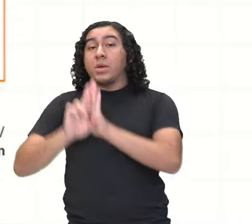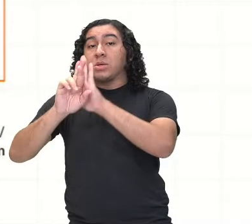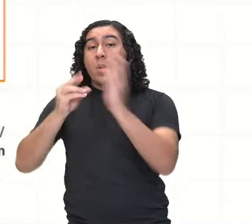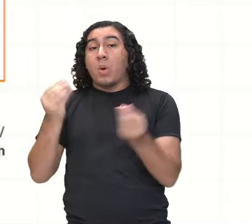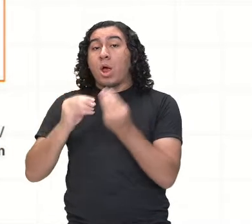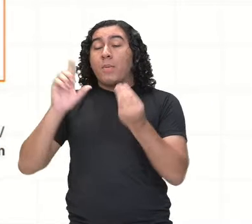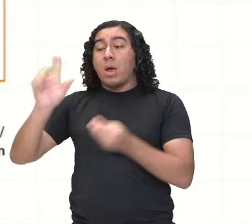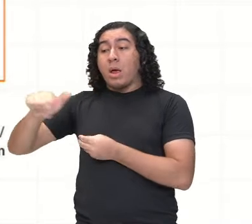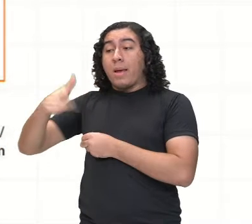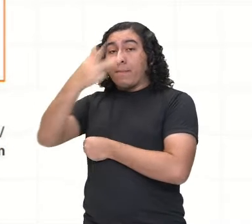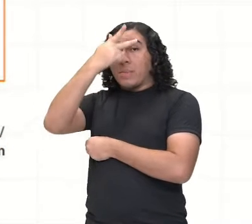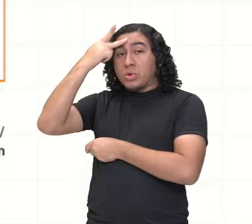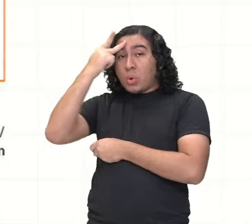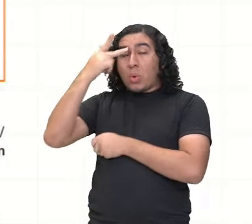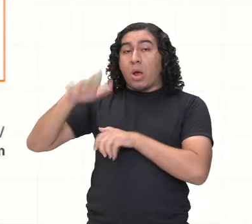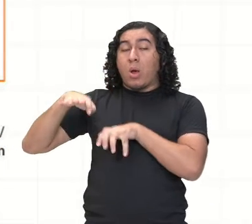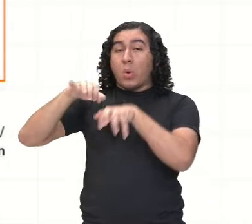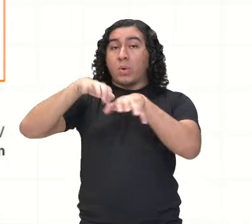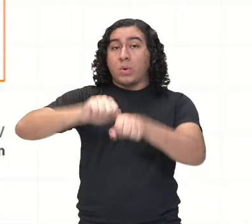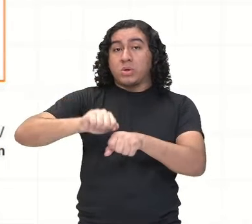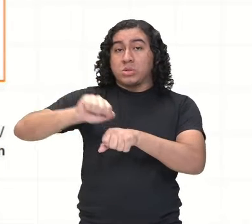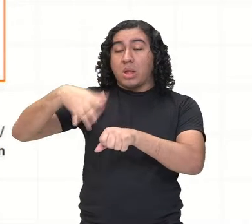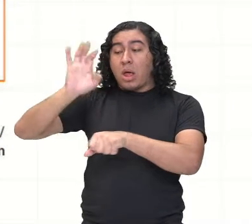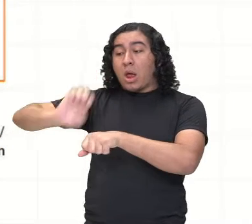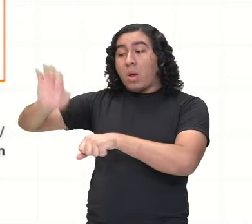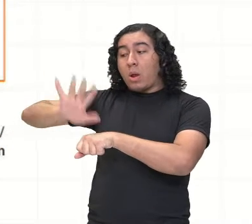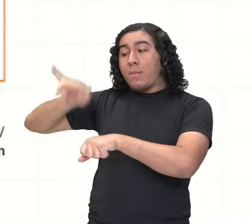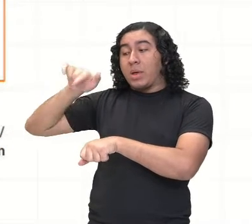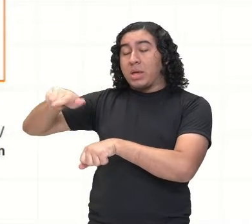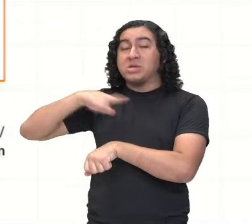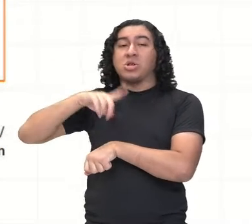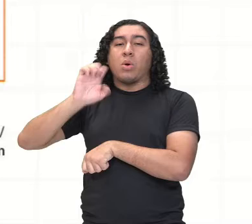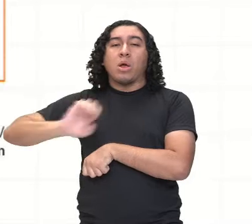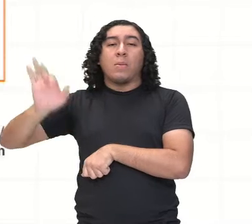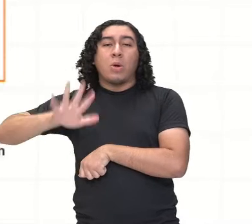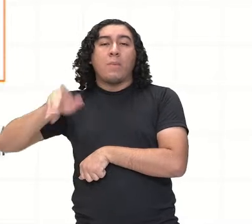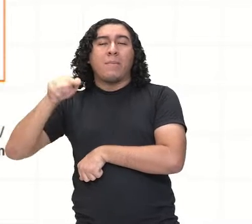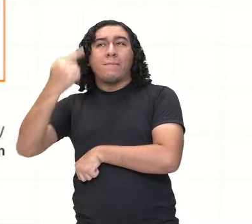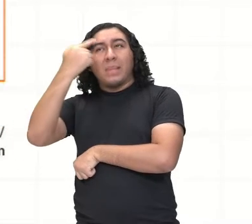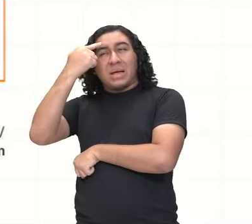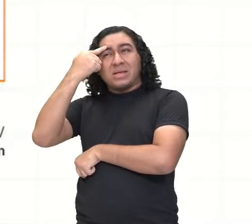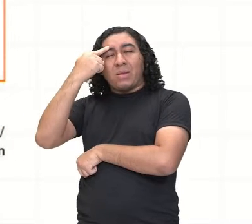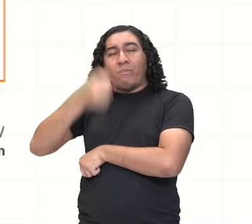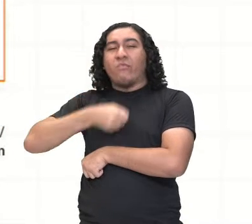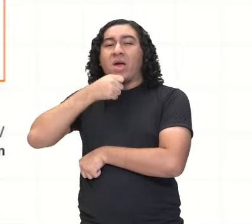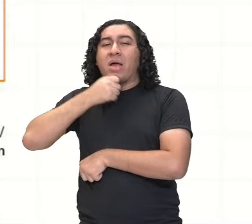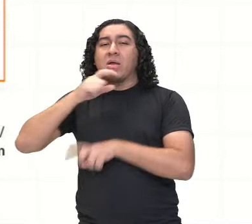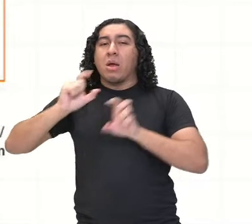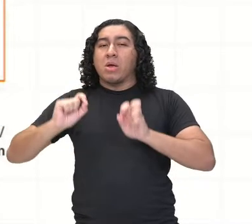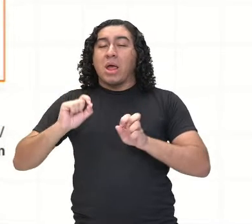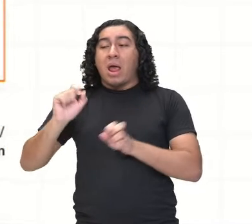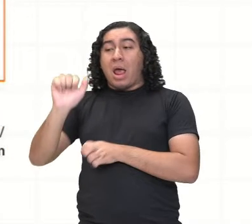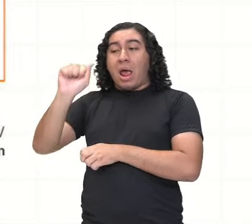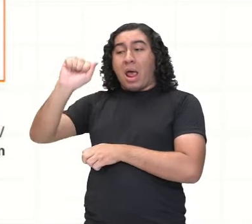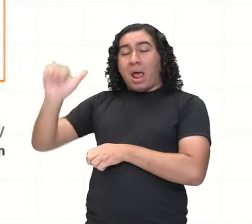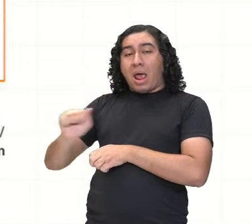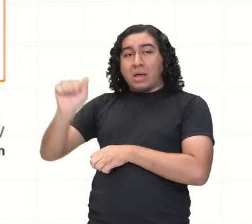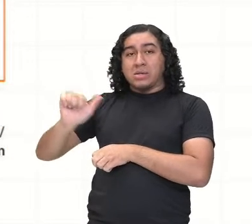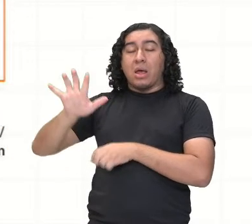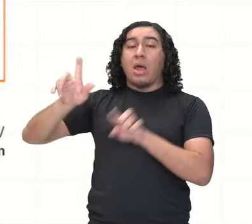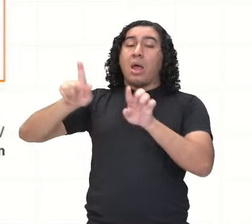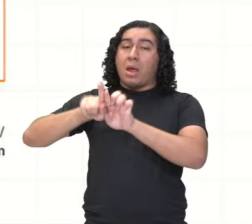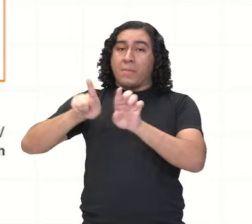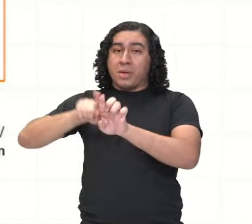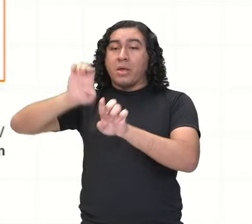exploradores europeus, então a gente entende aqui, os europeus tinham ali a ideia de que o velho mundo seria a Ásia, a Europa e